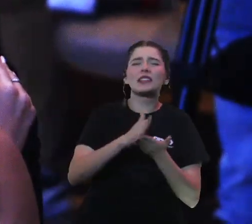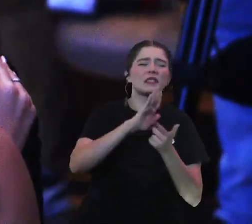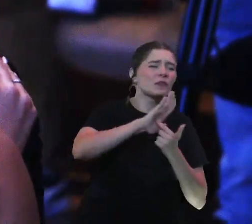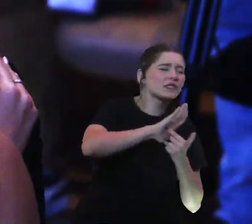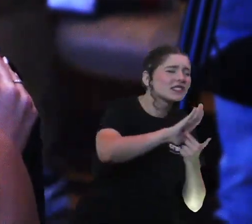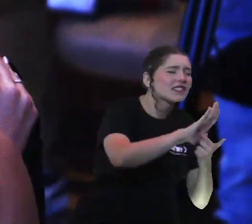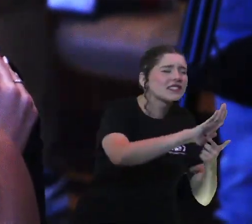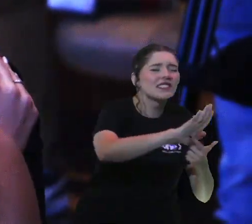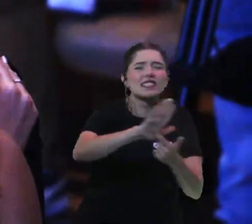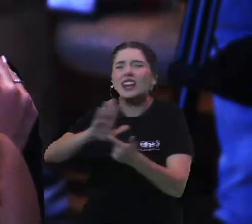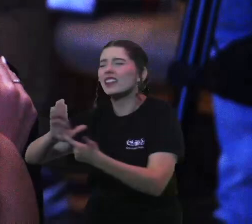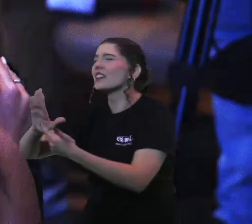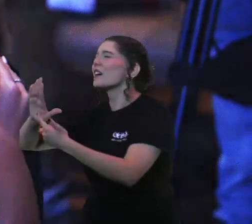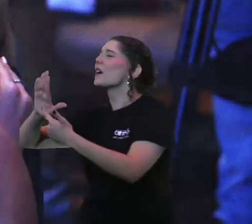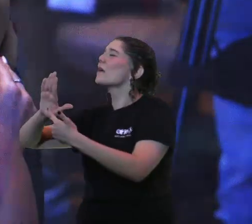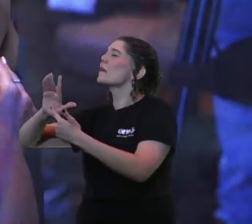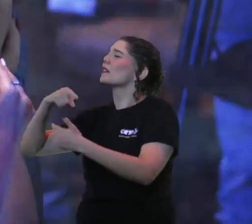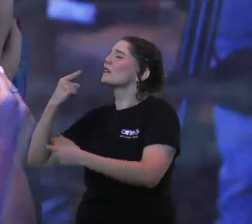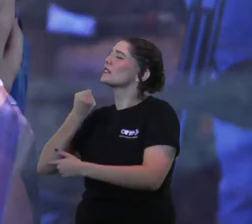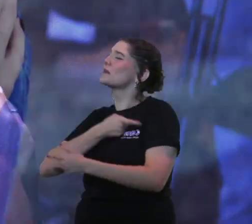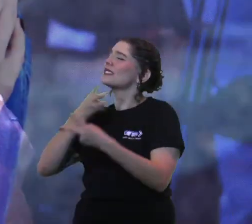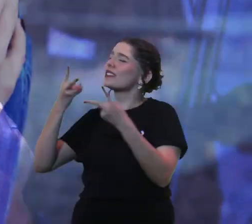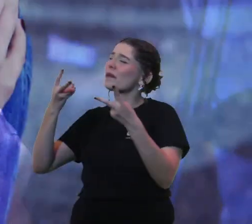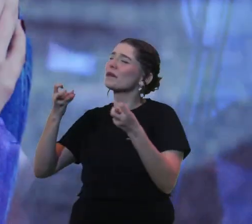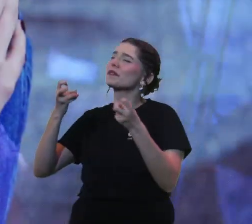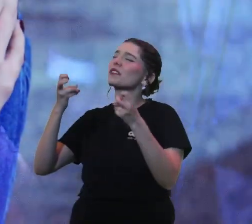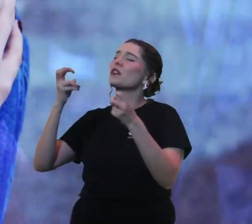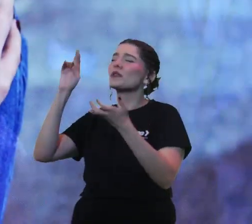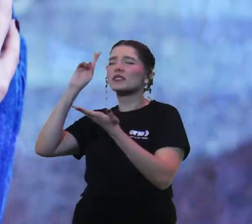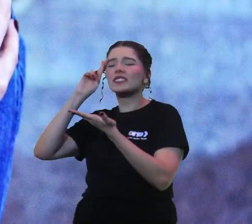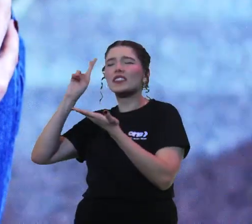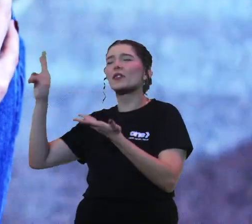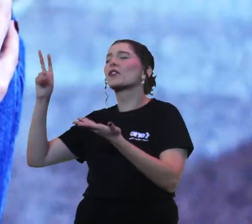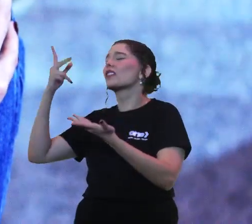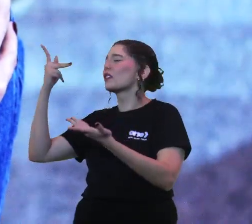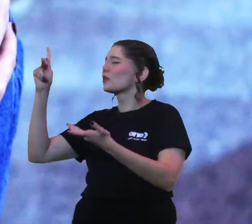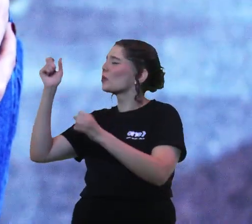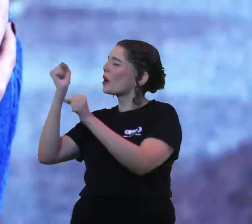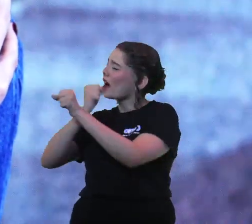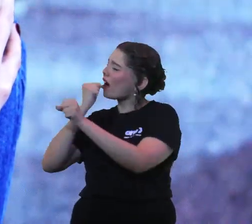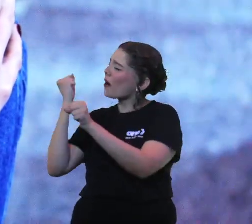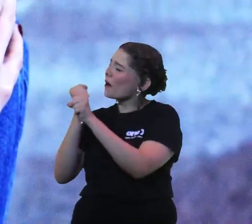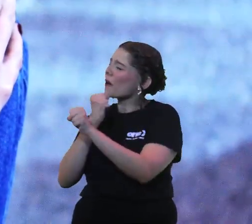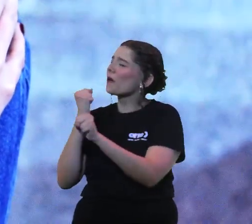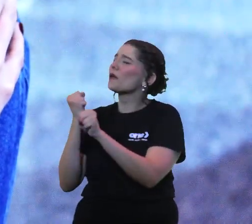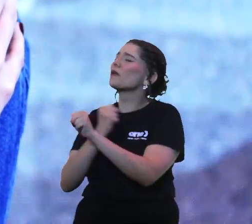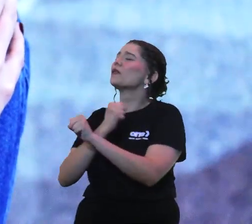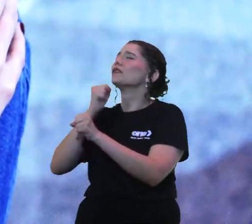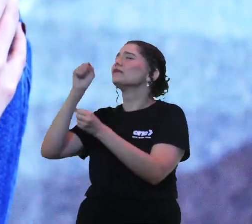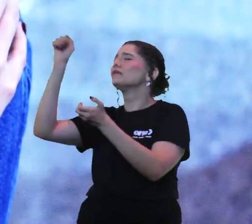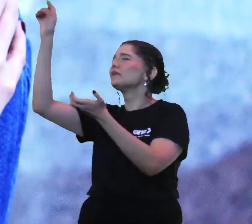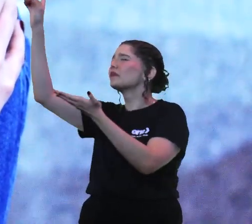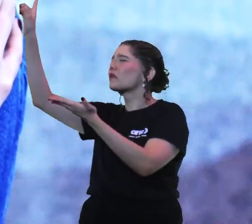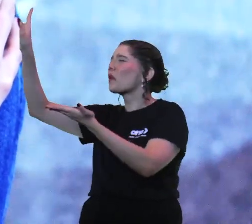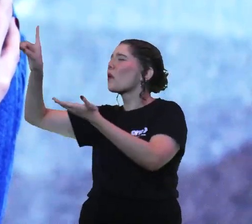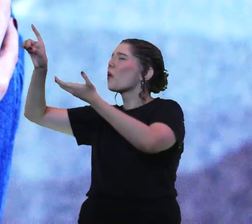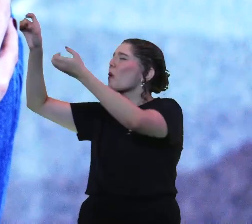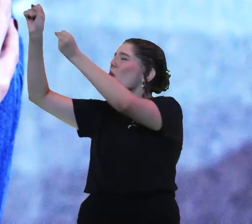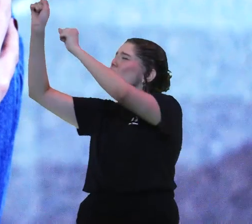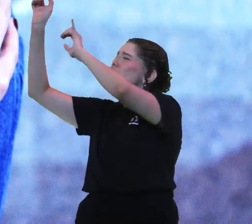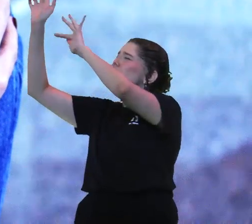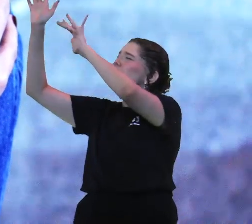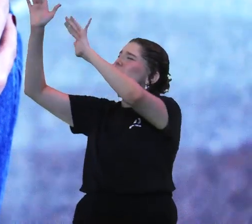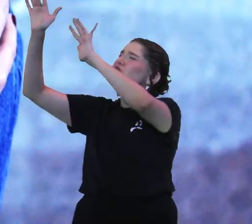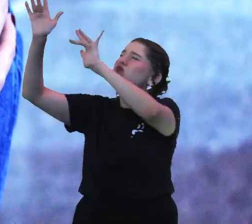para que possamos ver coisas grandes, Senhor, acontecendo no nosso meio. Senhor, traz agora um novo tempo, Pai. aquilo que vem do alto possa transbordar sobre a nossa